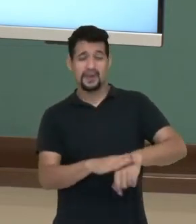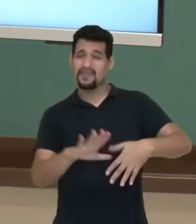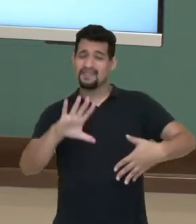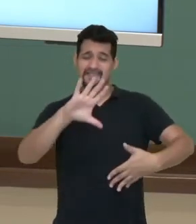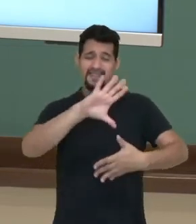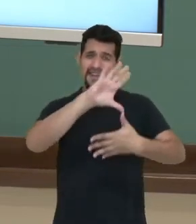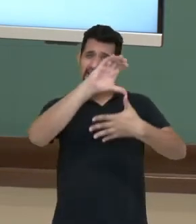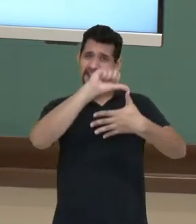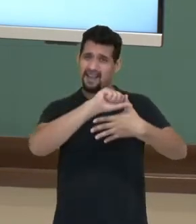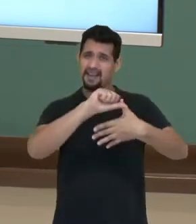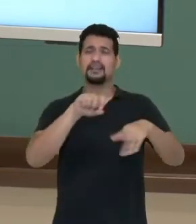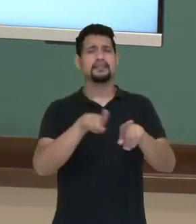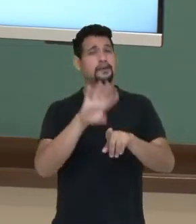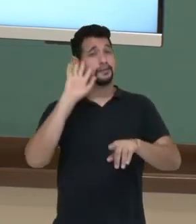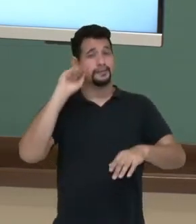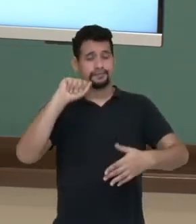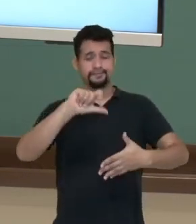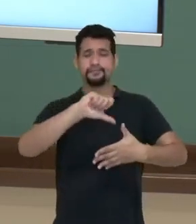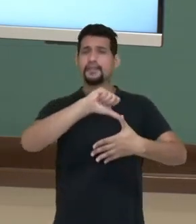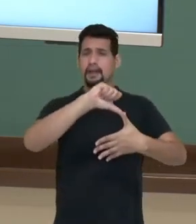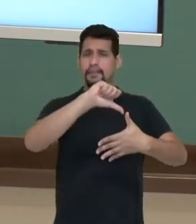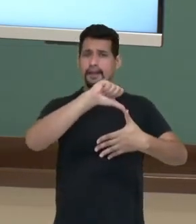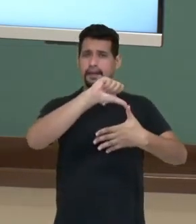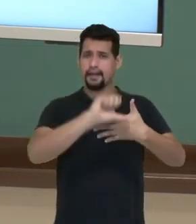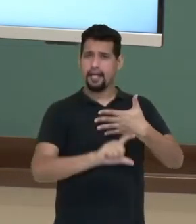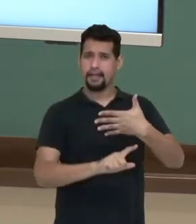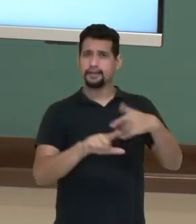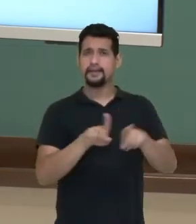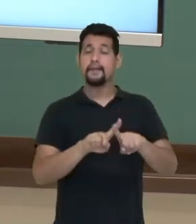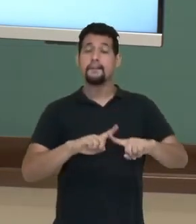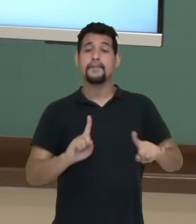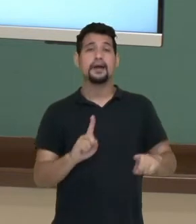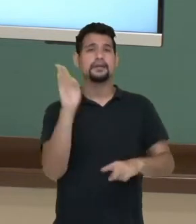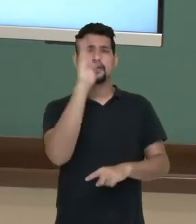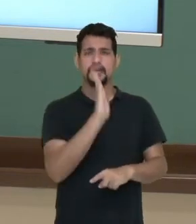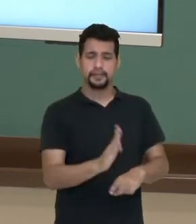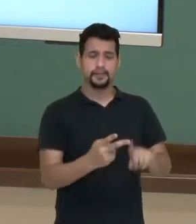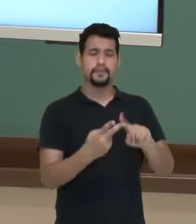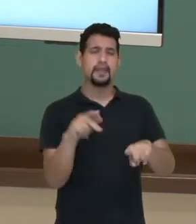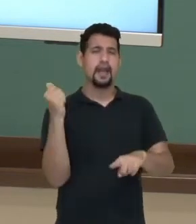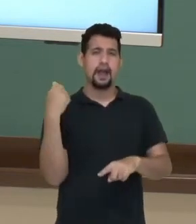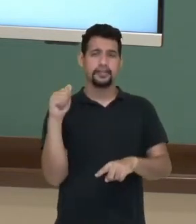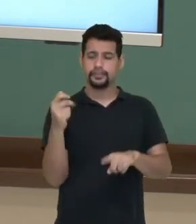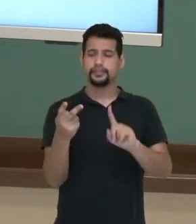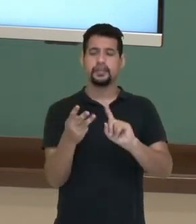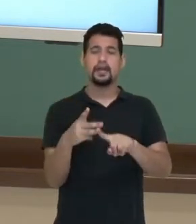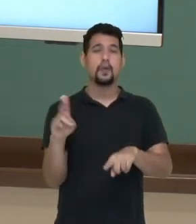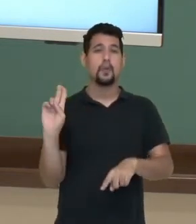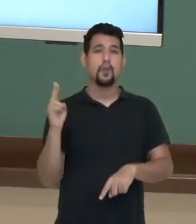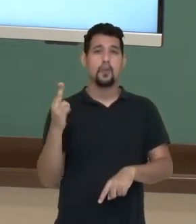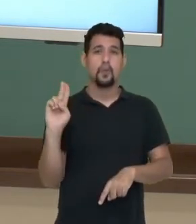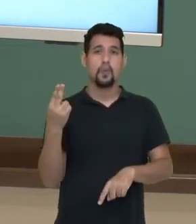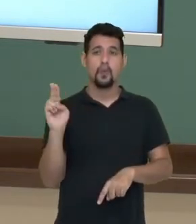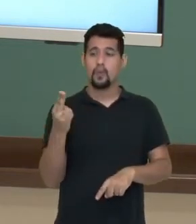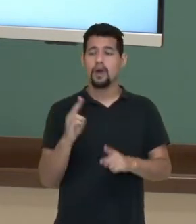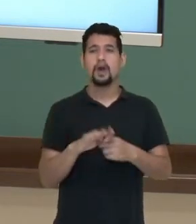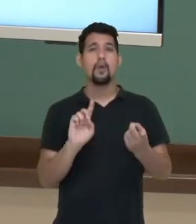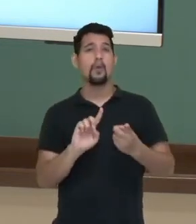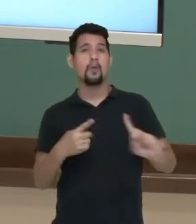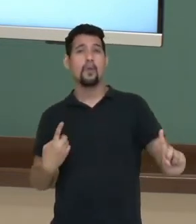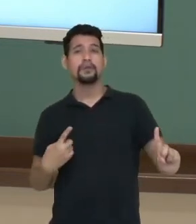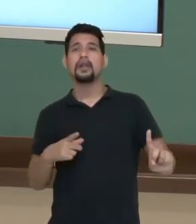houve na América Latina. Tá? E envolveu simplesmente o Brasil, a Argentina e o Uruguai, contra os